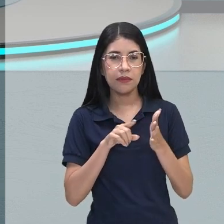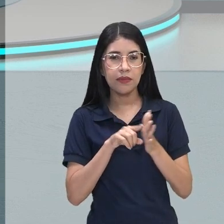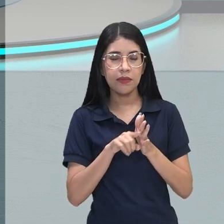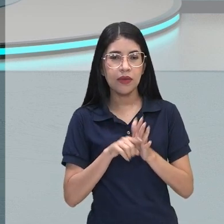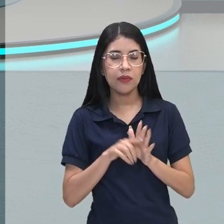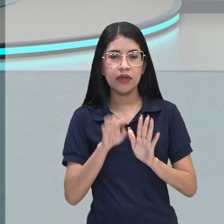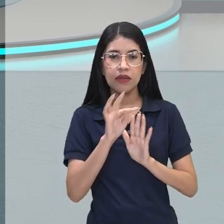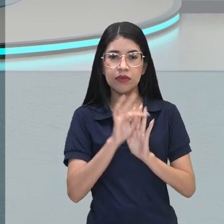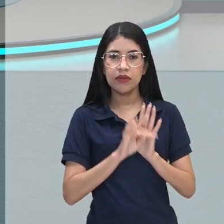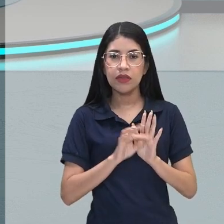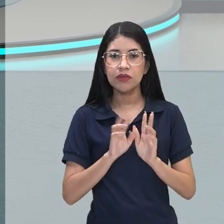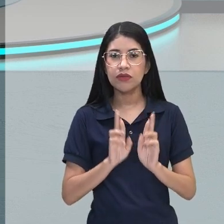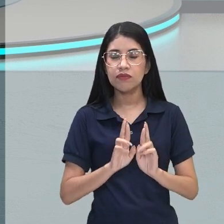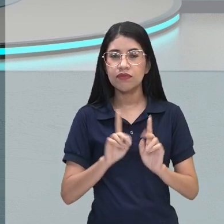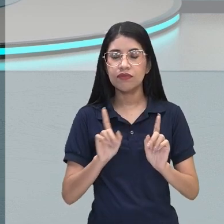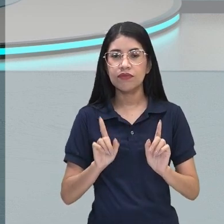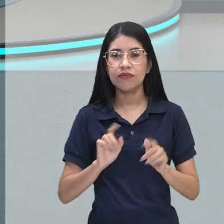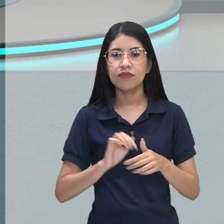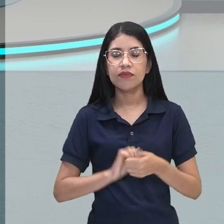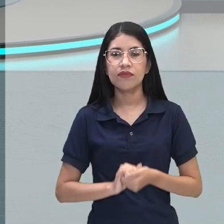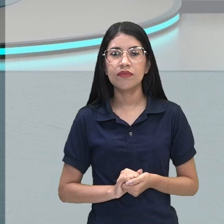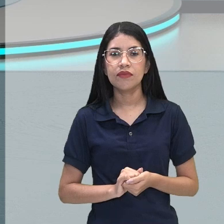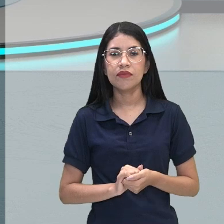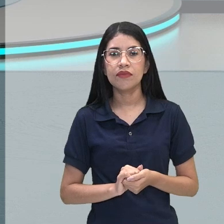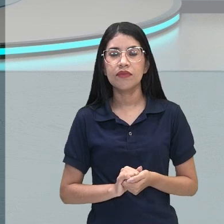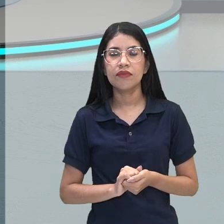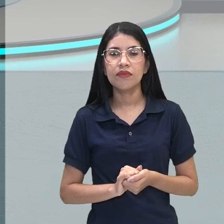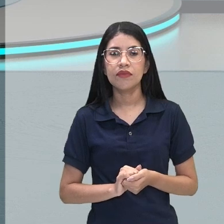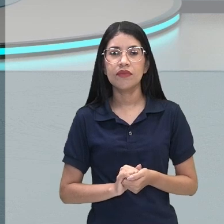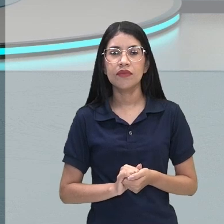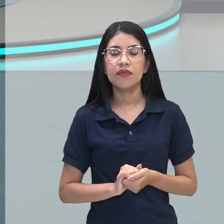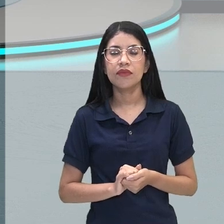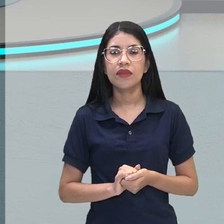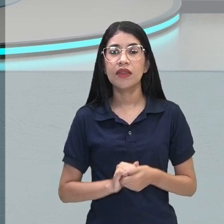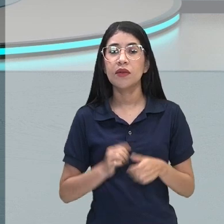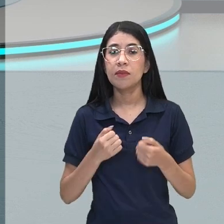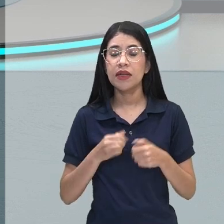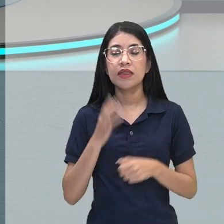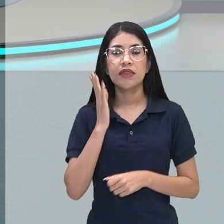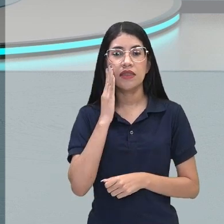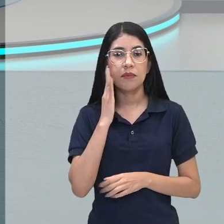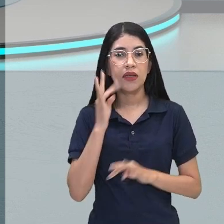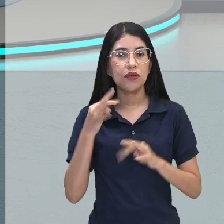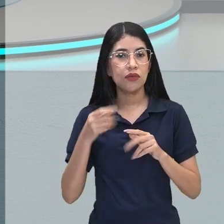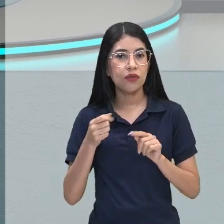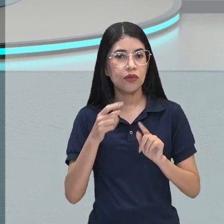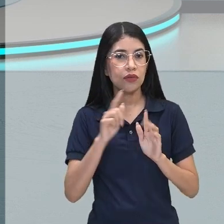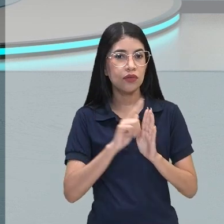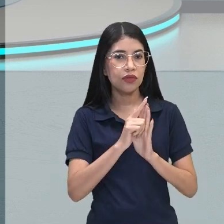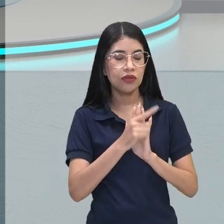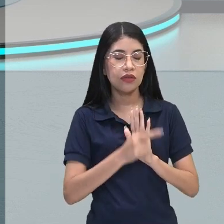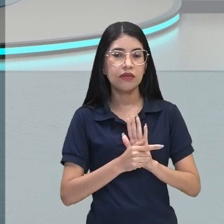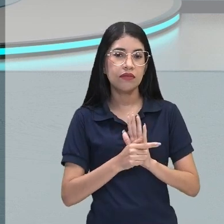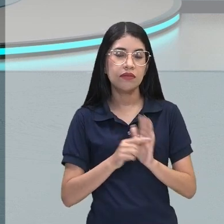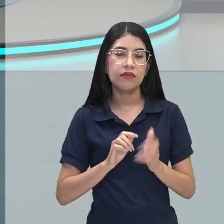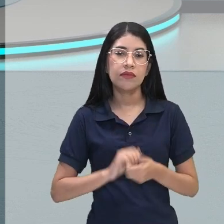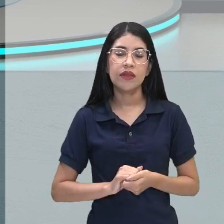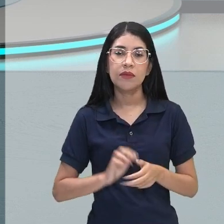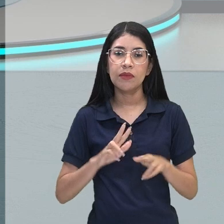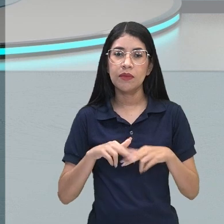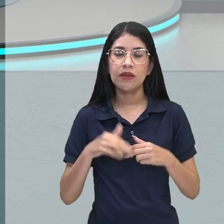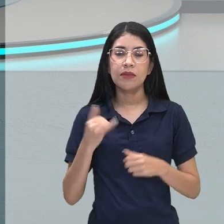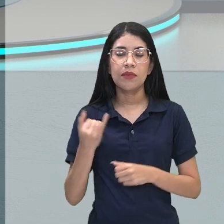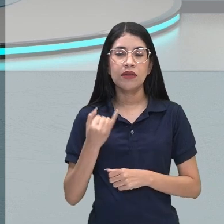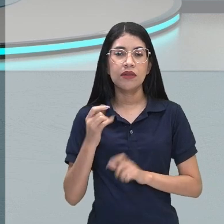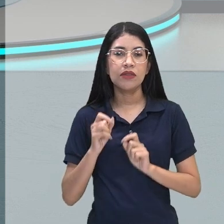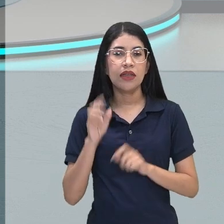Então, dentre eles, né, dessa lista que a gente vai ver, você tem que saber todos, certo? Então, o que é importante? Você lembrar